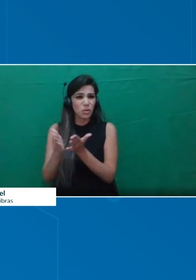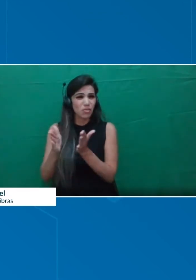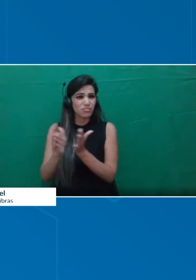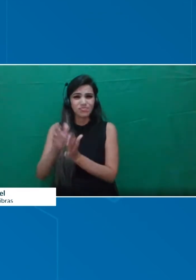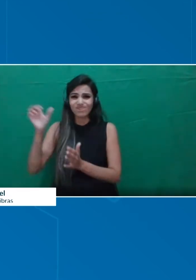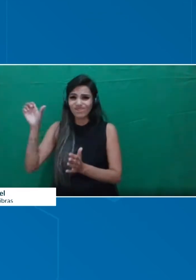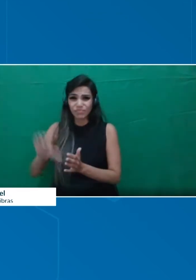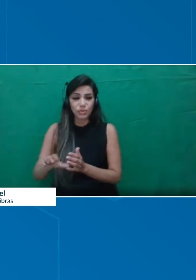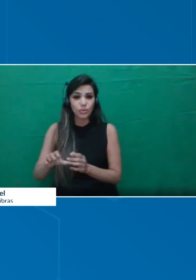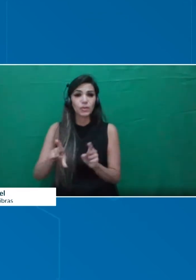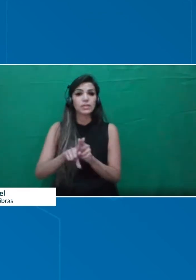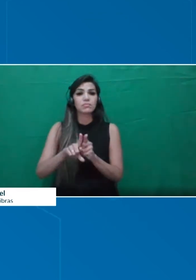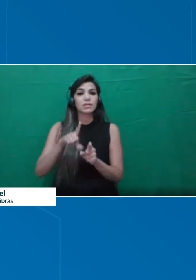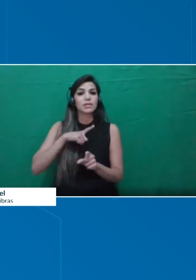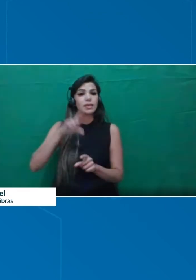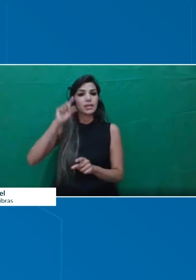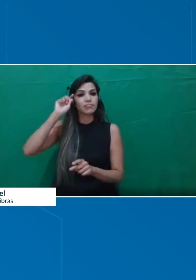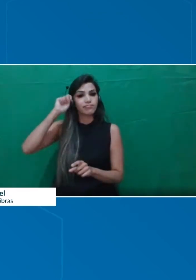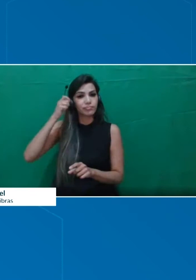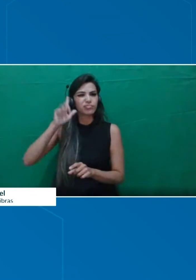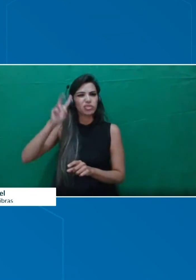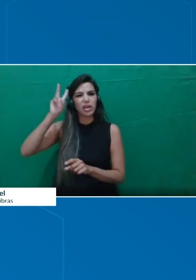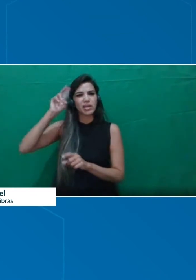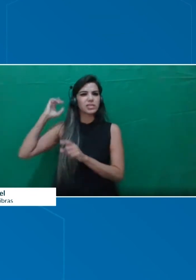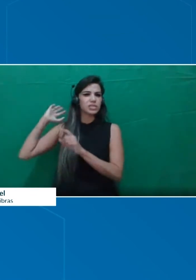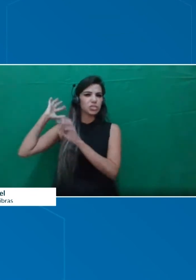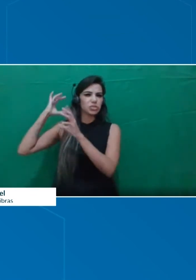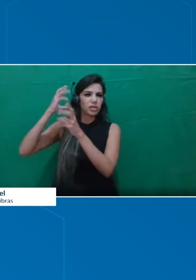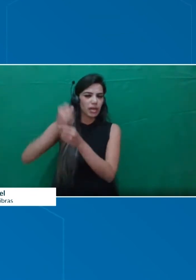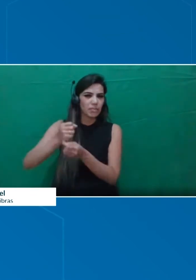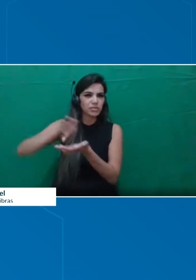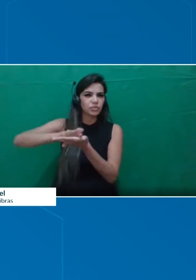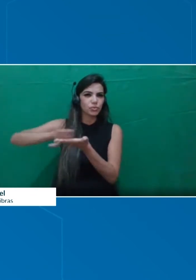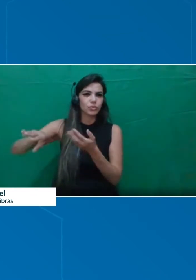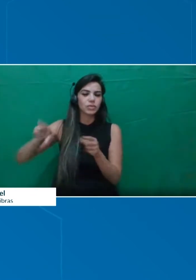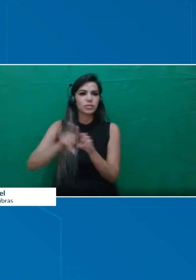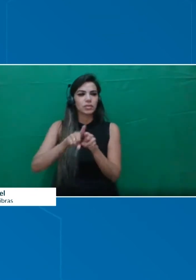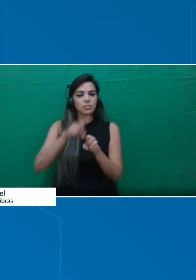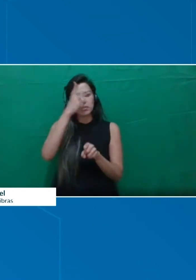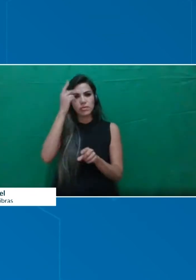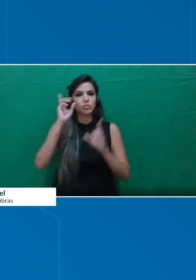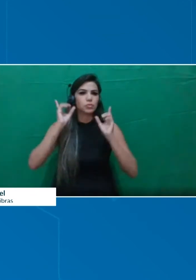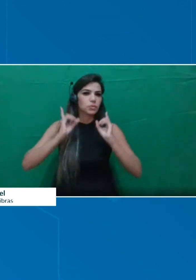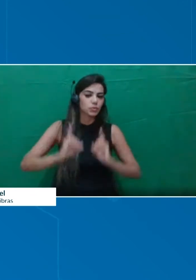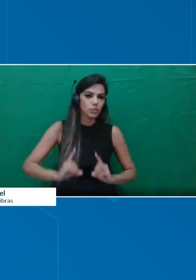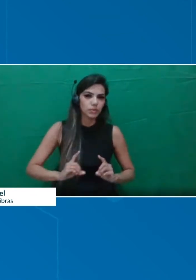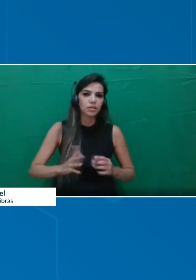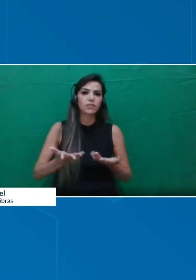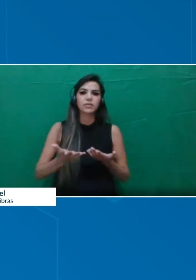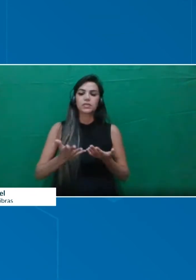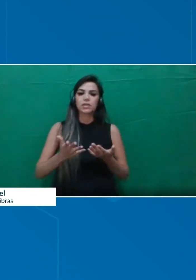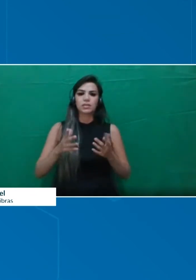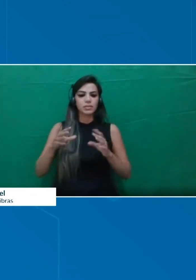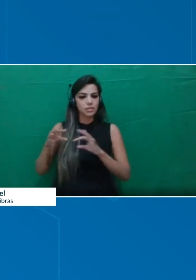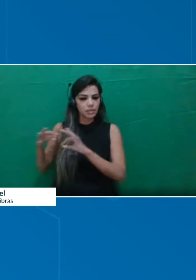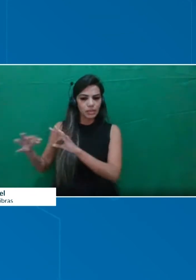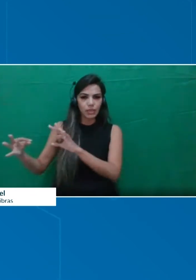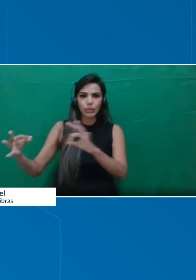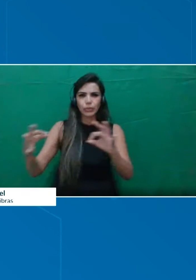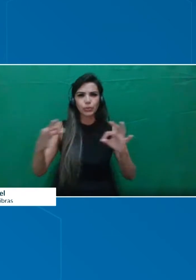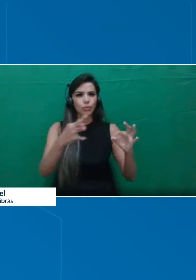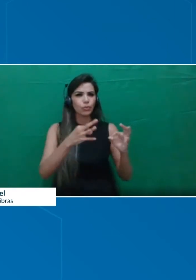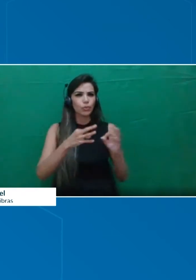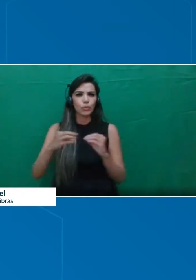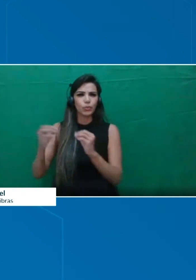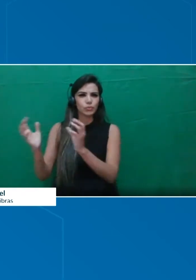os negros historicamente excluídos, as pessoas com deficiência e todo esse conjunto